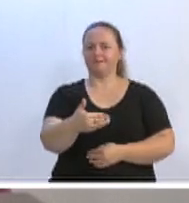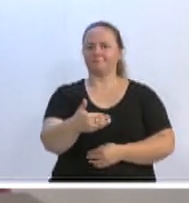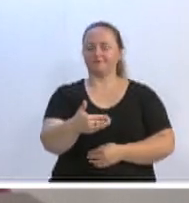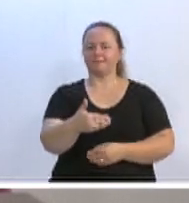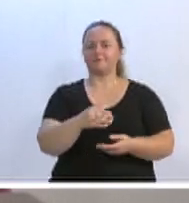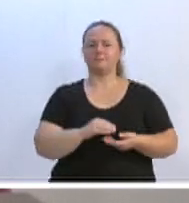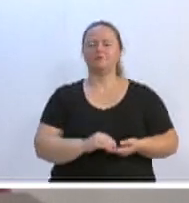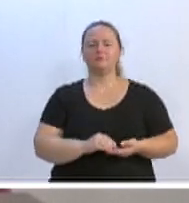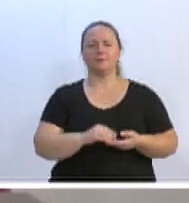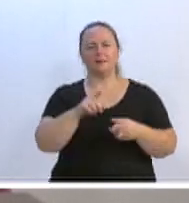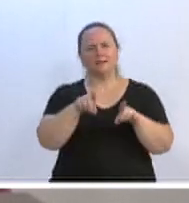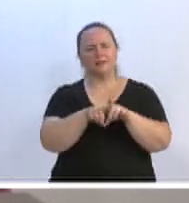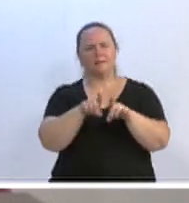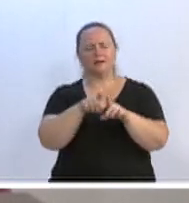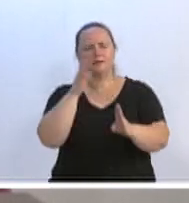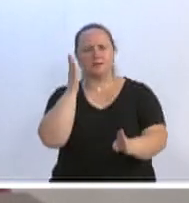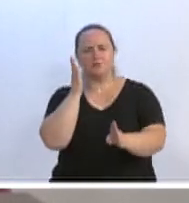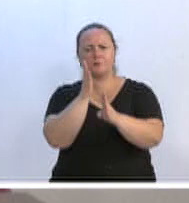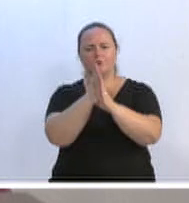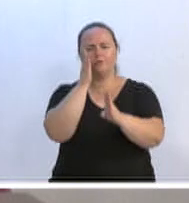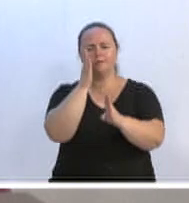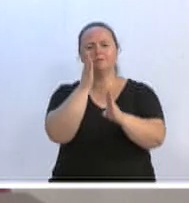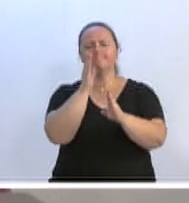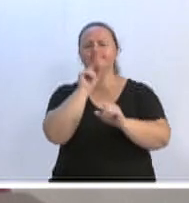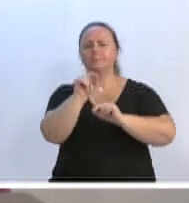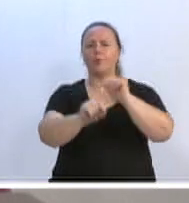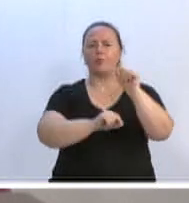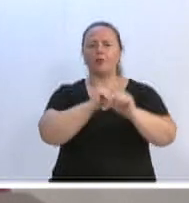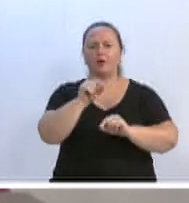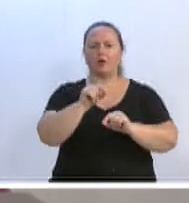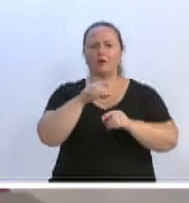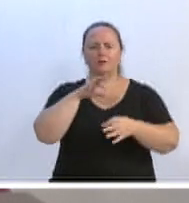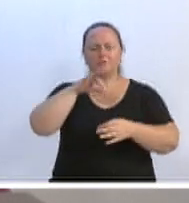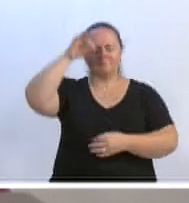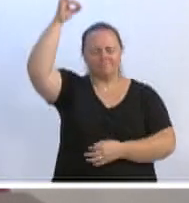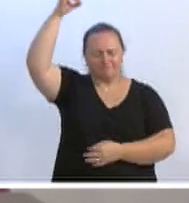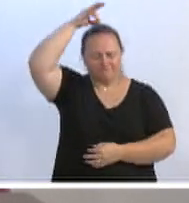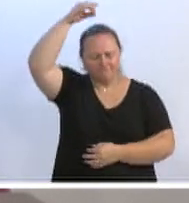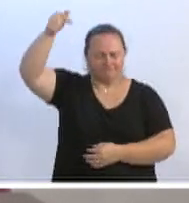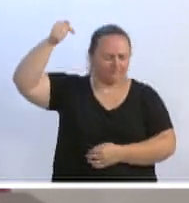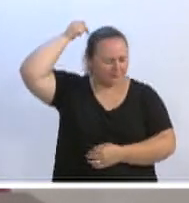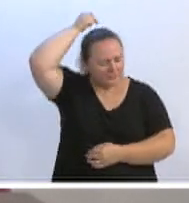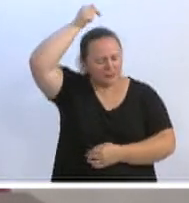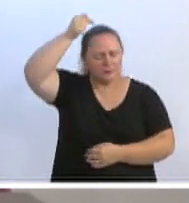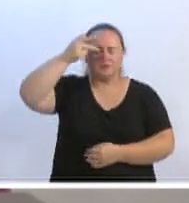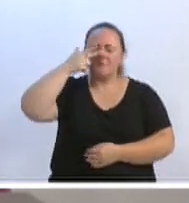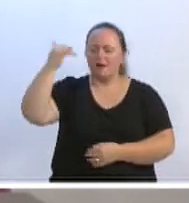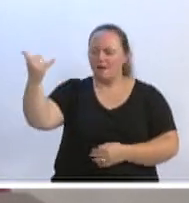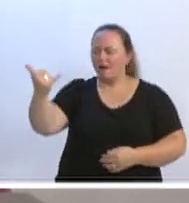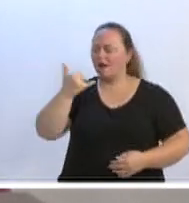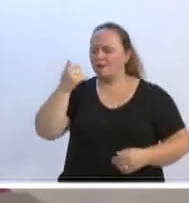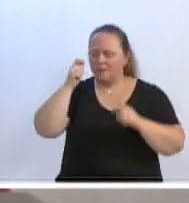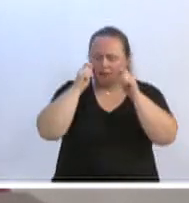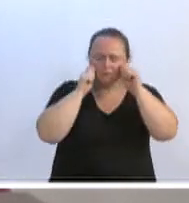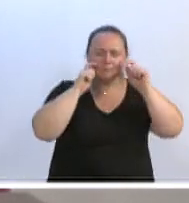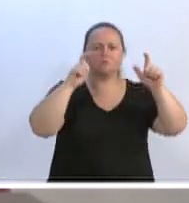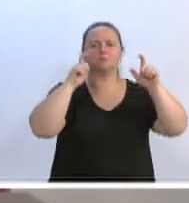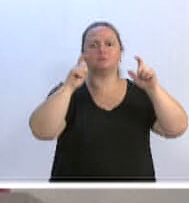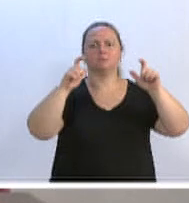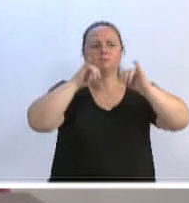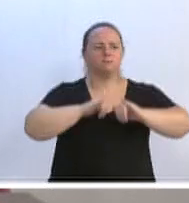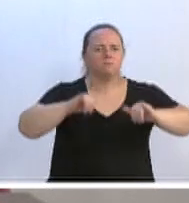identifica, portanto, uma convocação do Espírito Santo para a proclamação de um